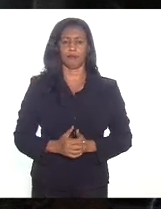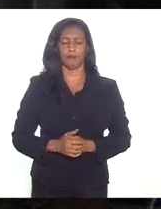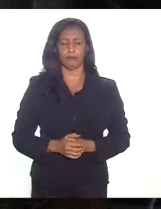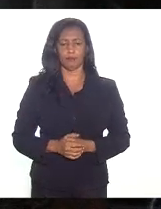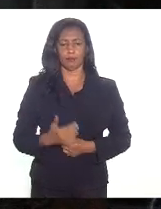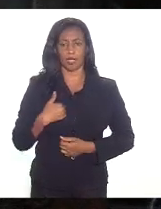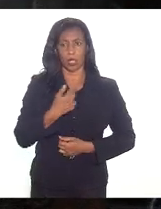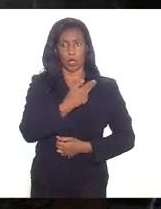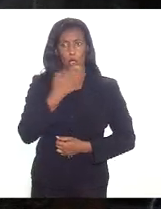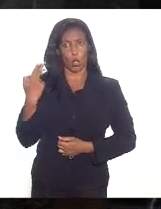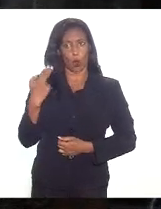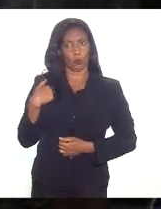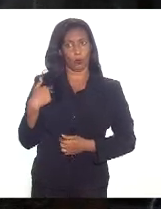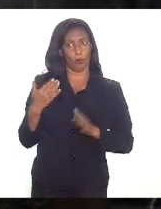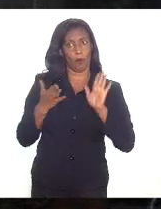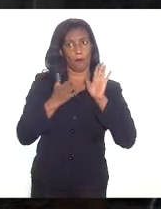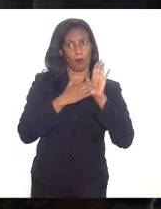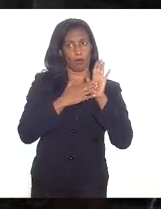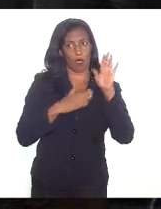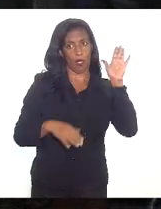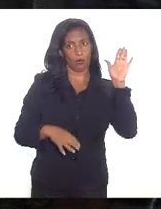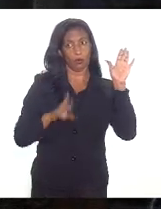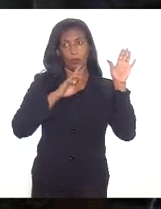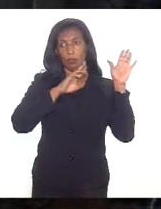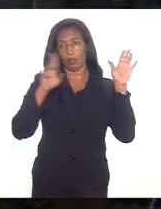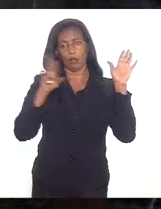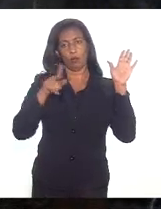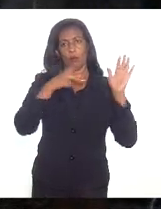em nome do meu mandato, não como presidente, essa